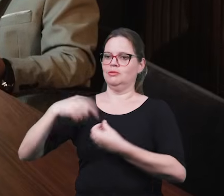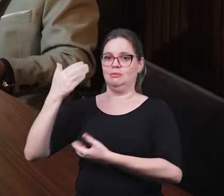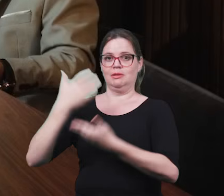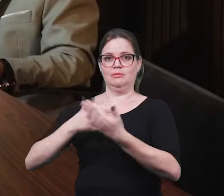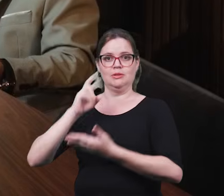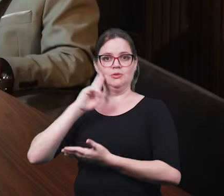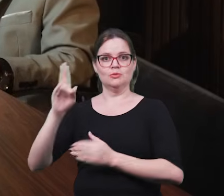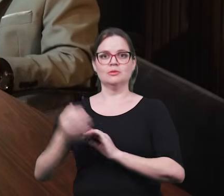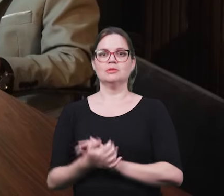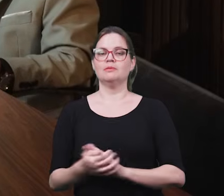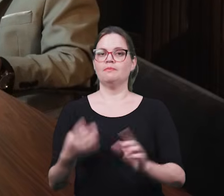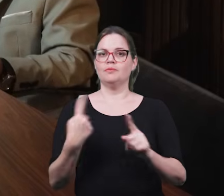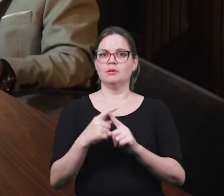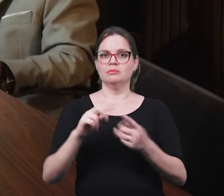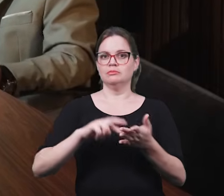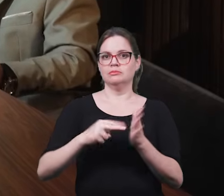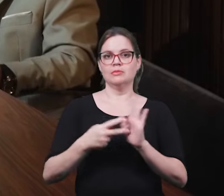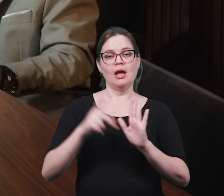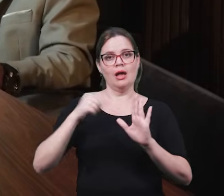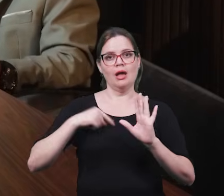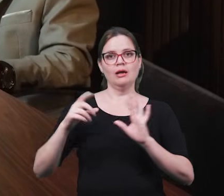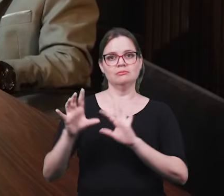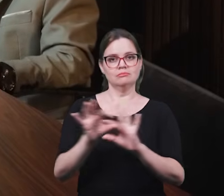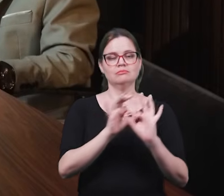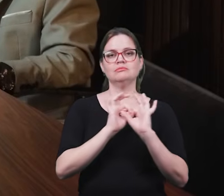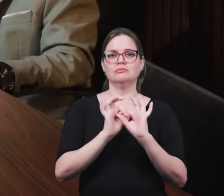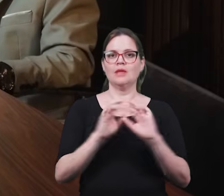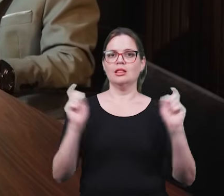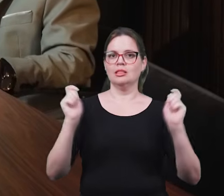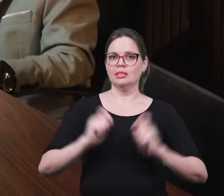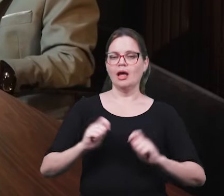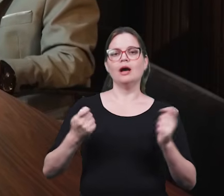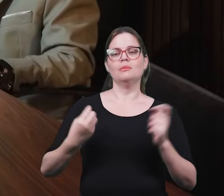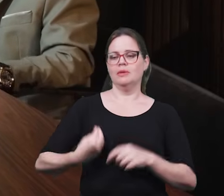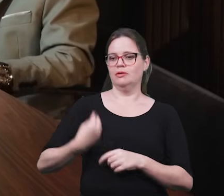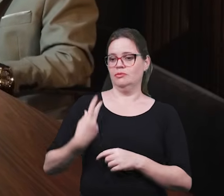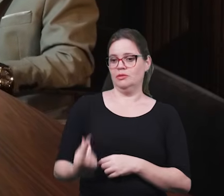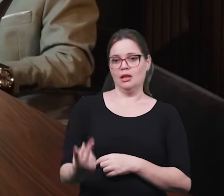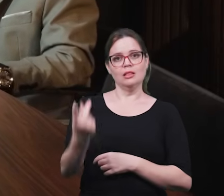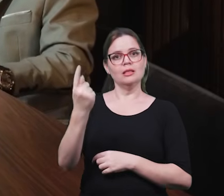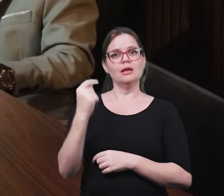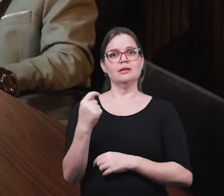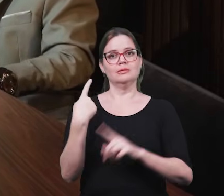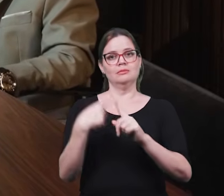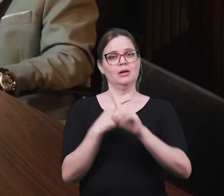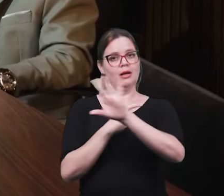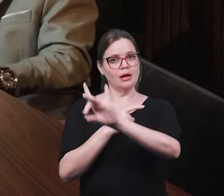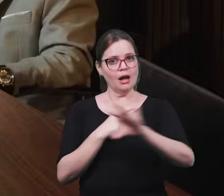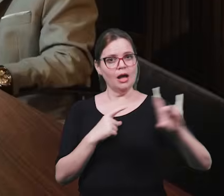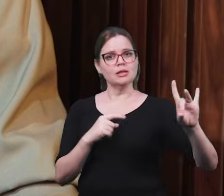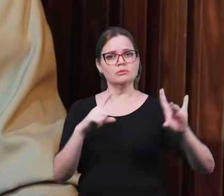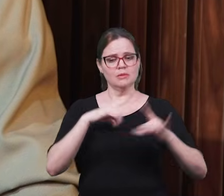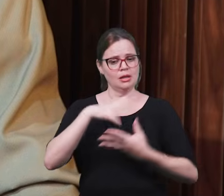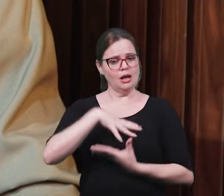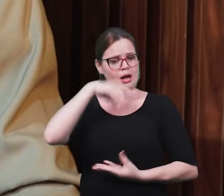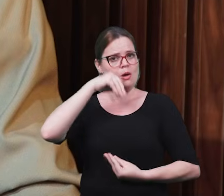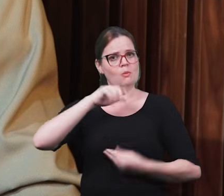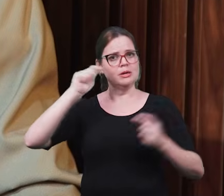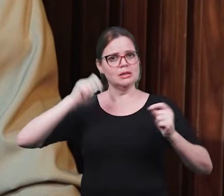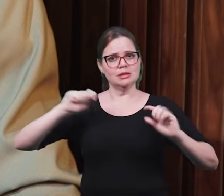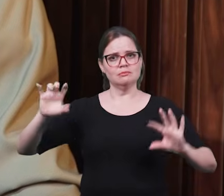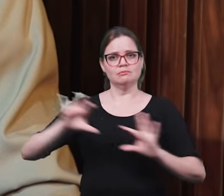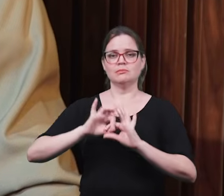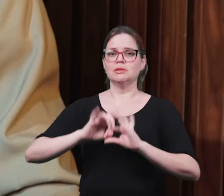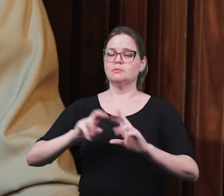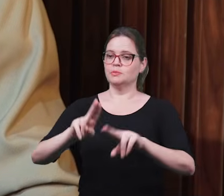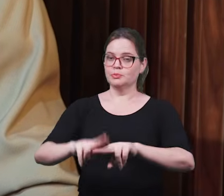esse sopro é exatamente a fagulha, né? A fagulha de uma eternidade que ela está na vida de cada um de nós, né? Ou